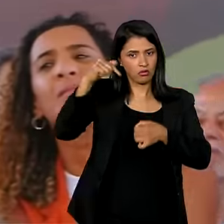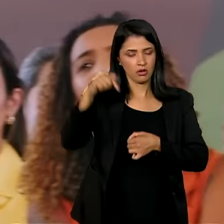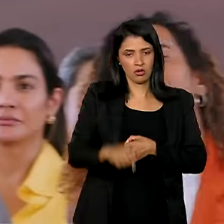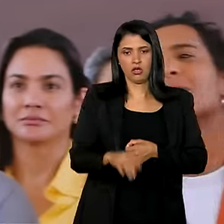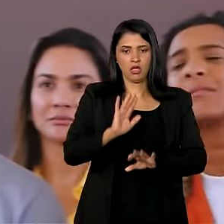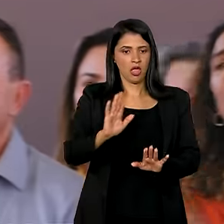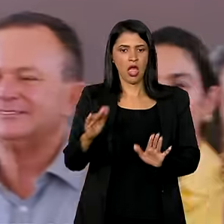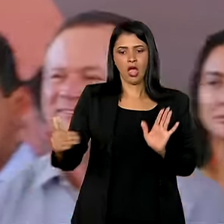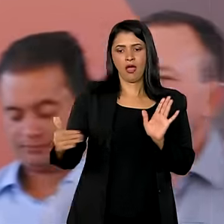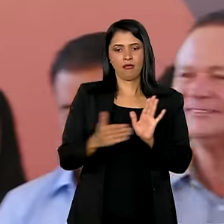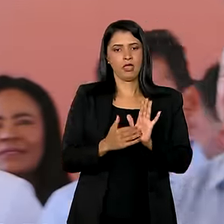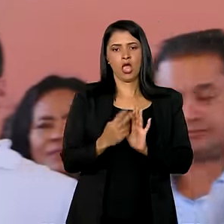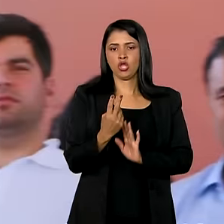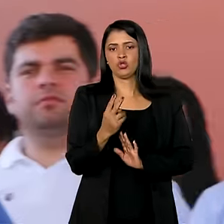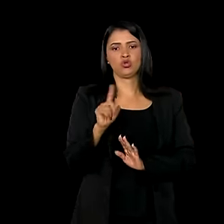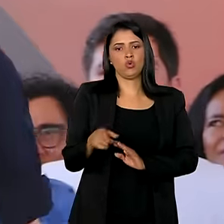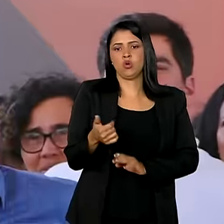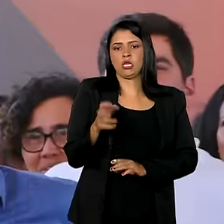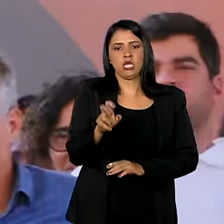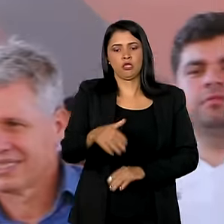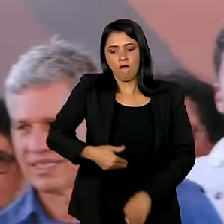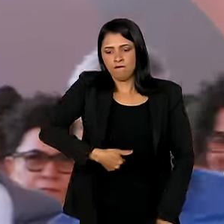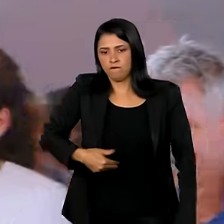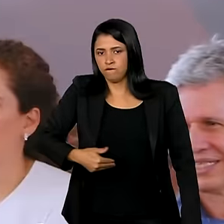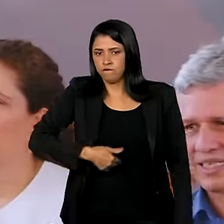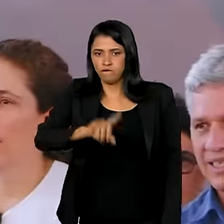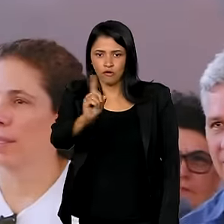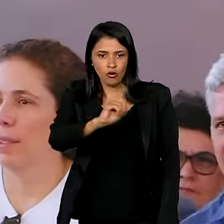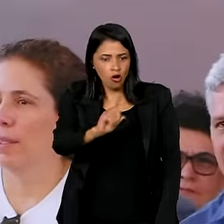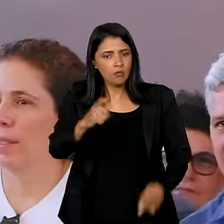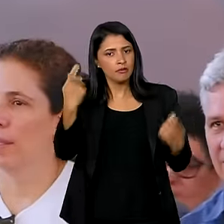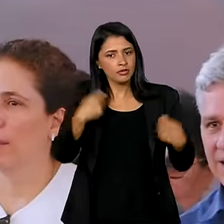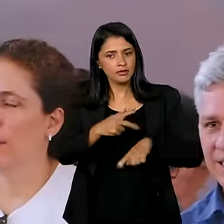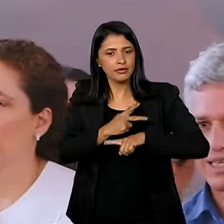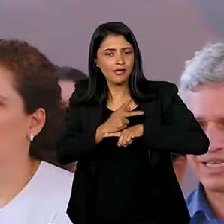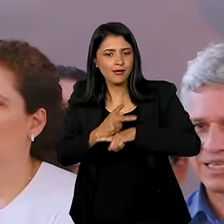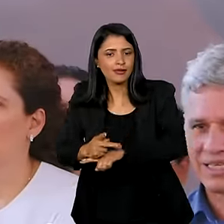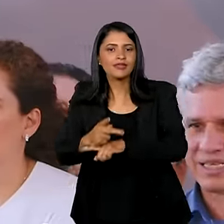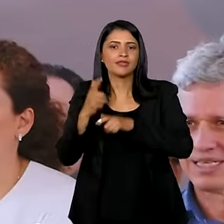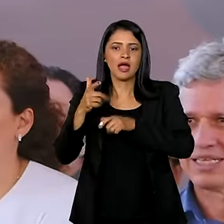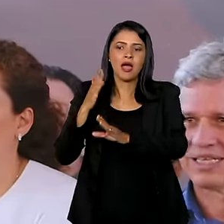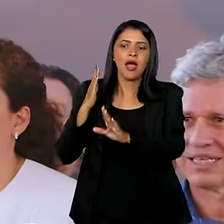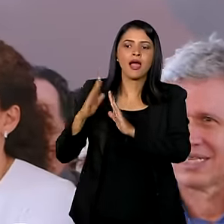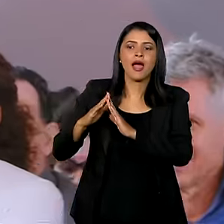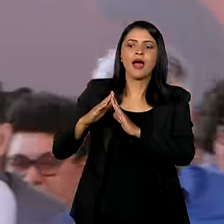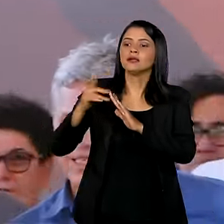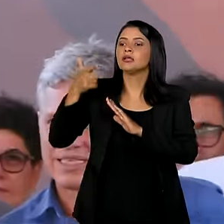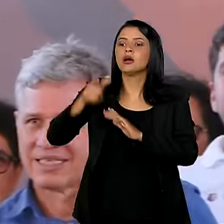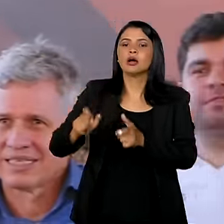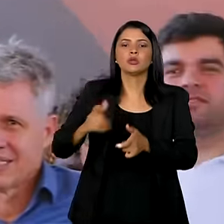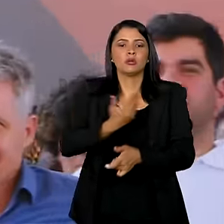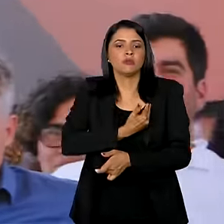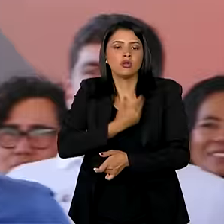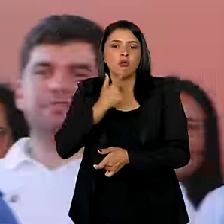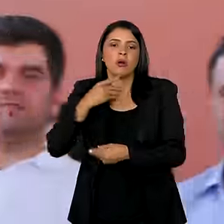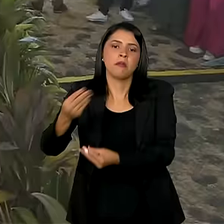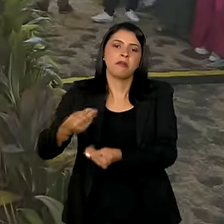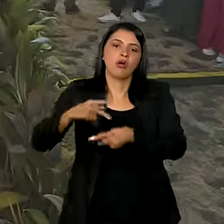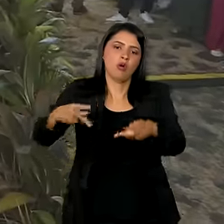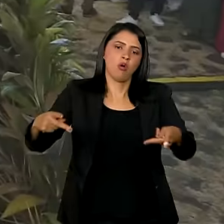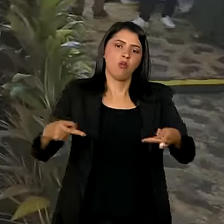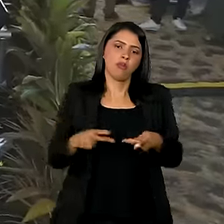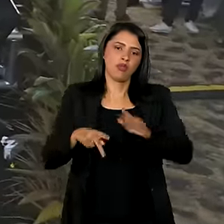ficar até 2h15 com fome, não. Nós vamos ter que encontrar a casa de um companheiro para oferecer um